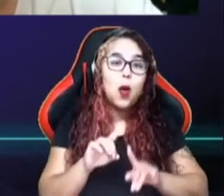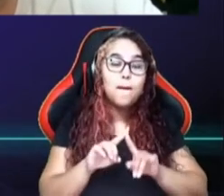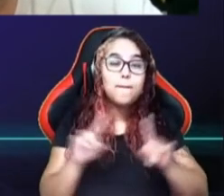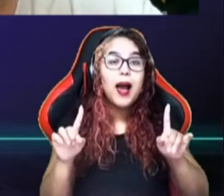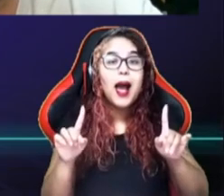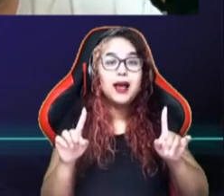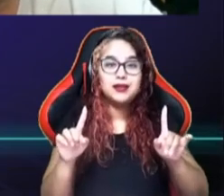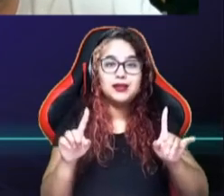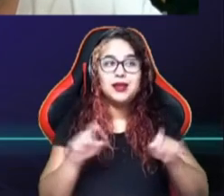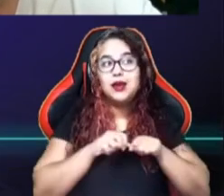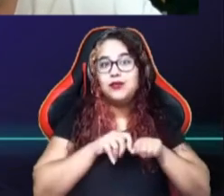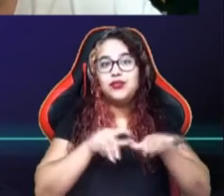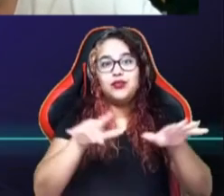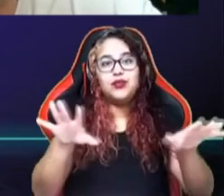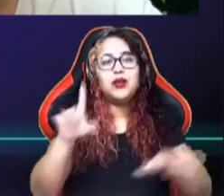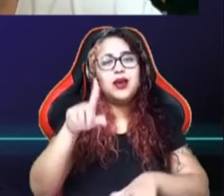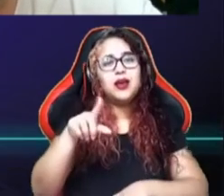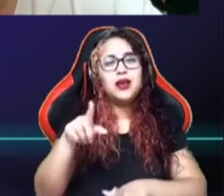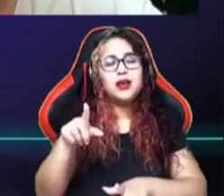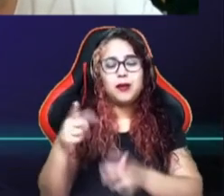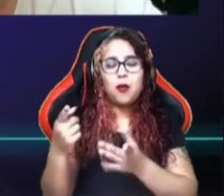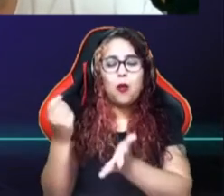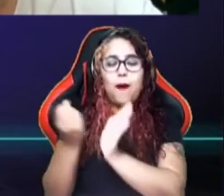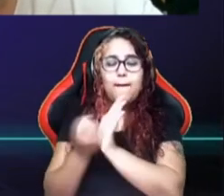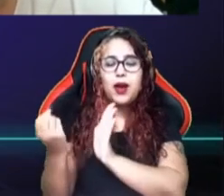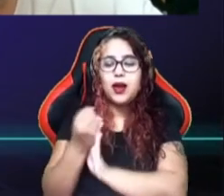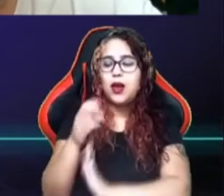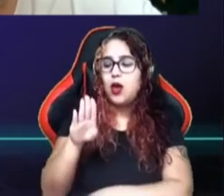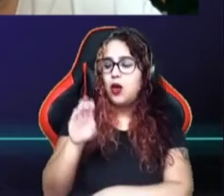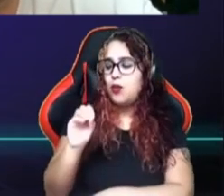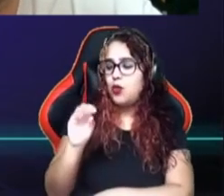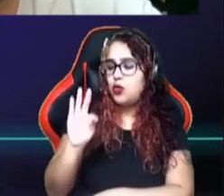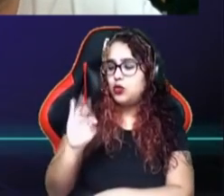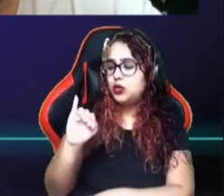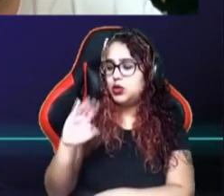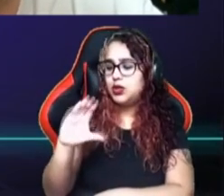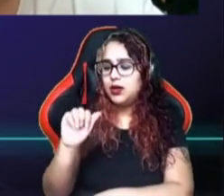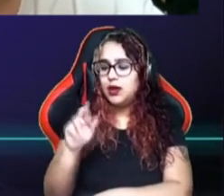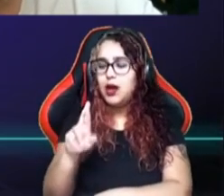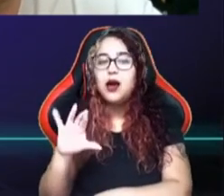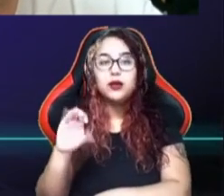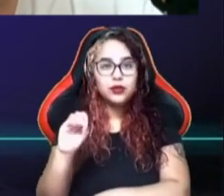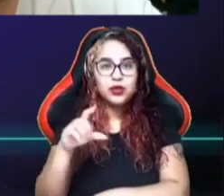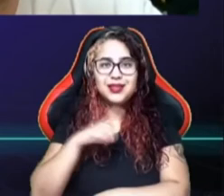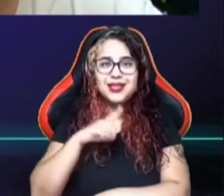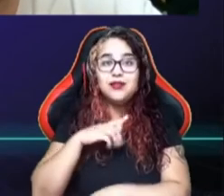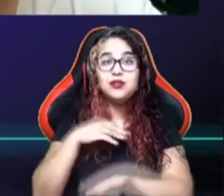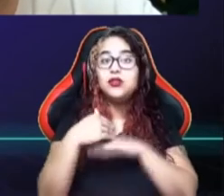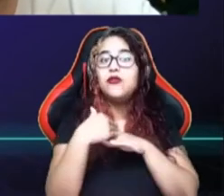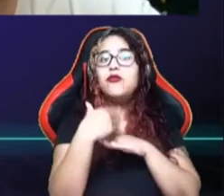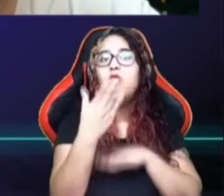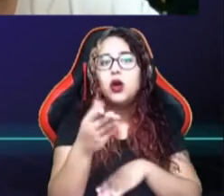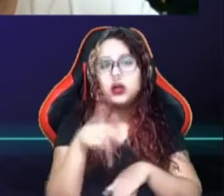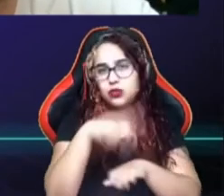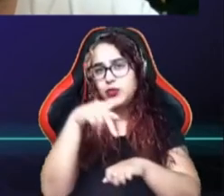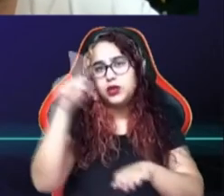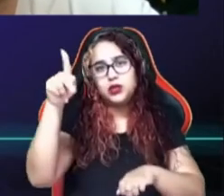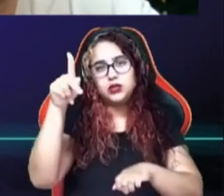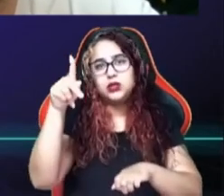pô, teve um acesso de fora muito grande. Aí eles viram que realmente o pessoal, mesmo sem conhecer, né, a marca,